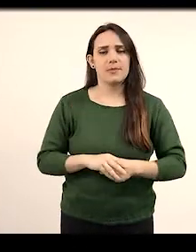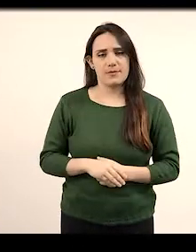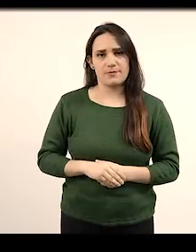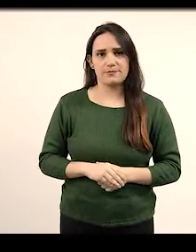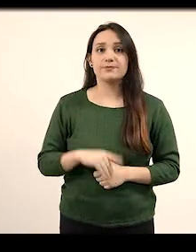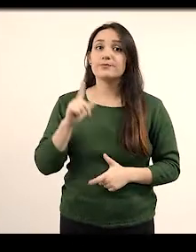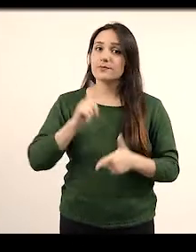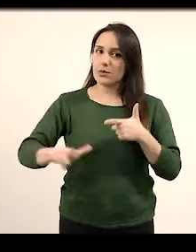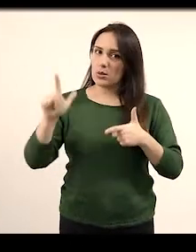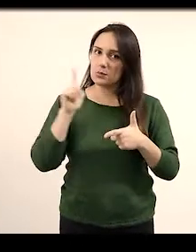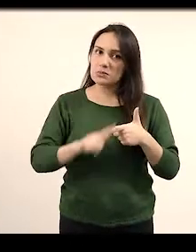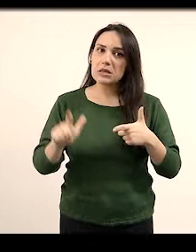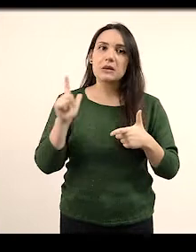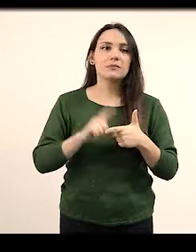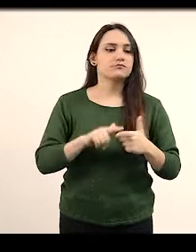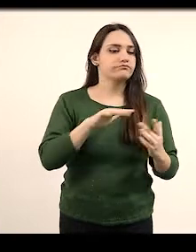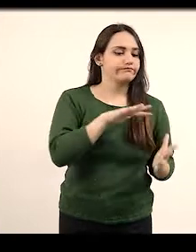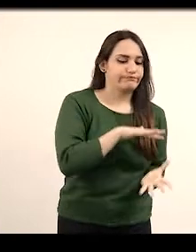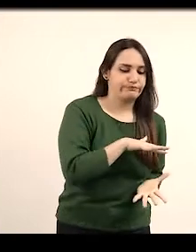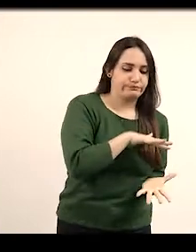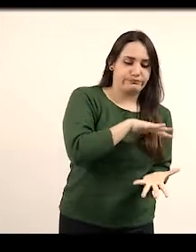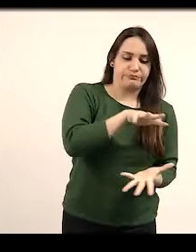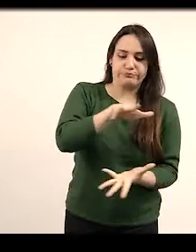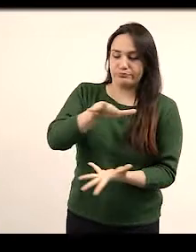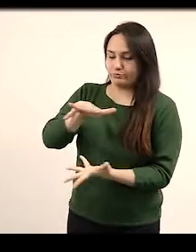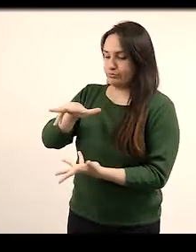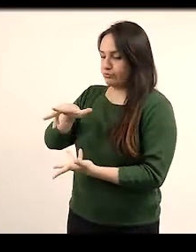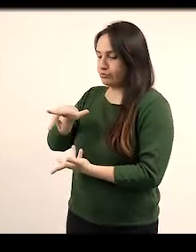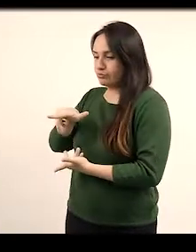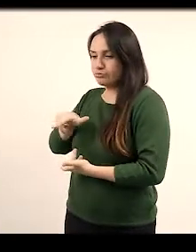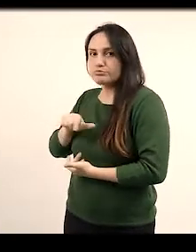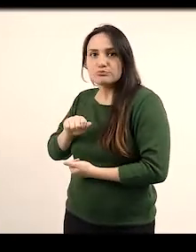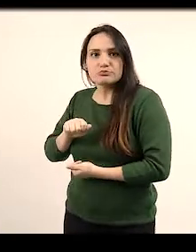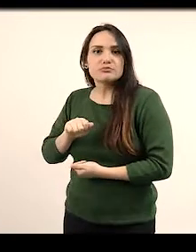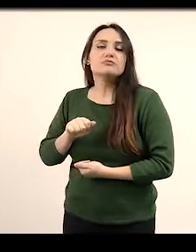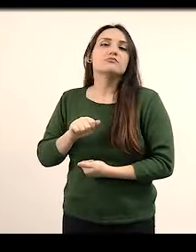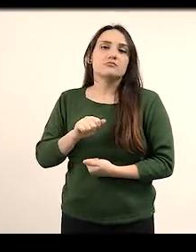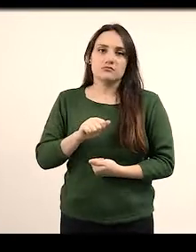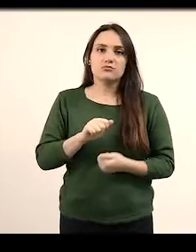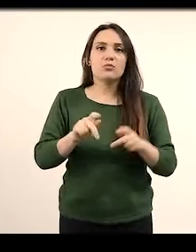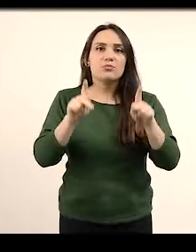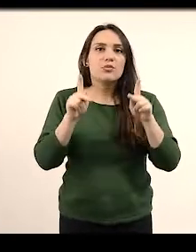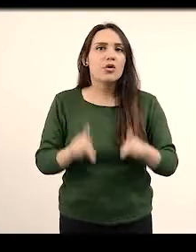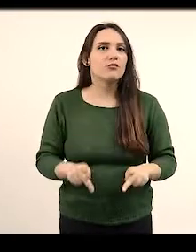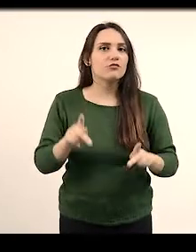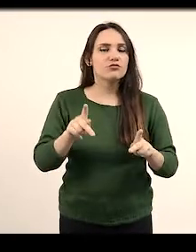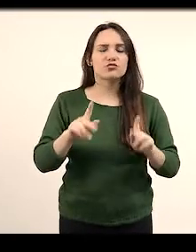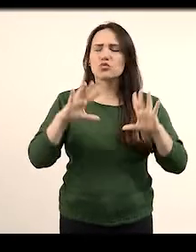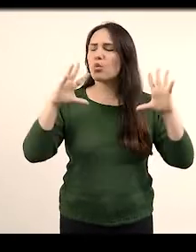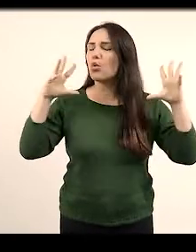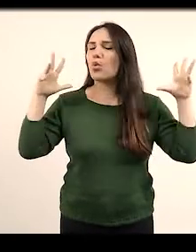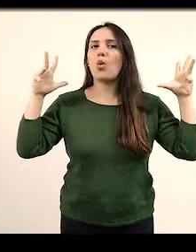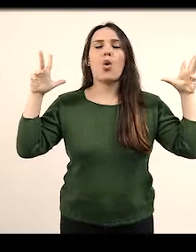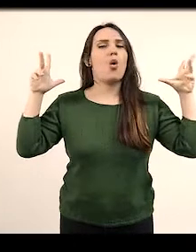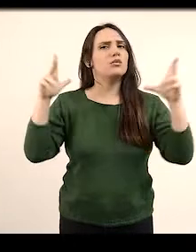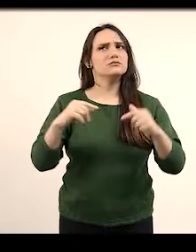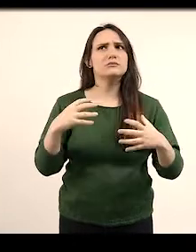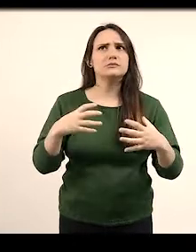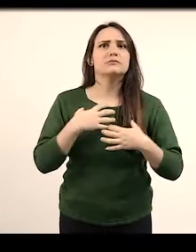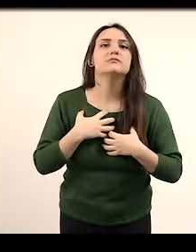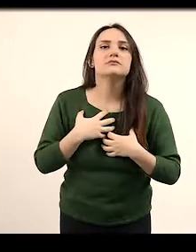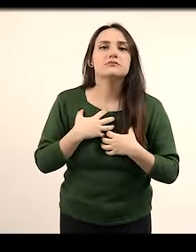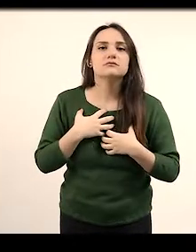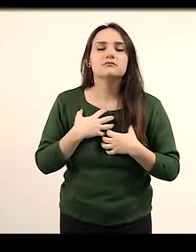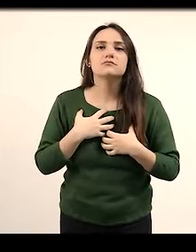um problema mundial que tem mobilizado a população do planeta e